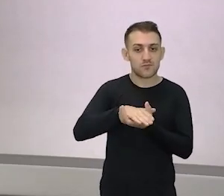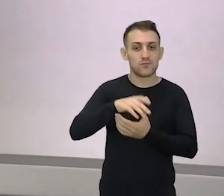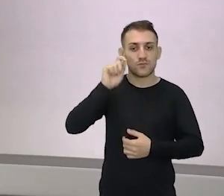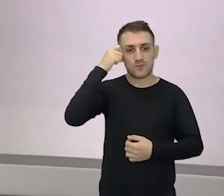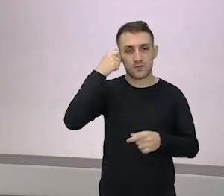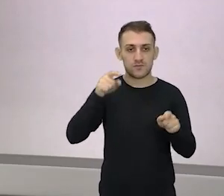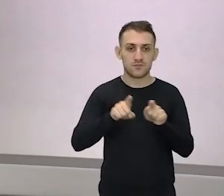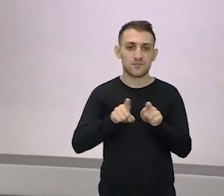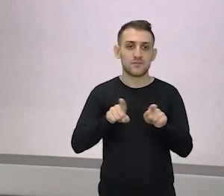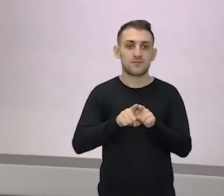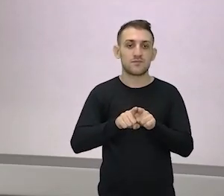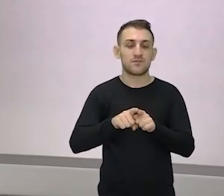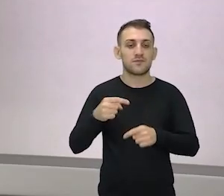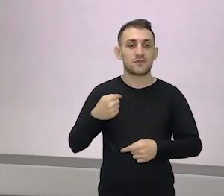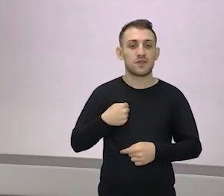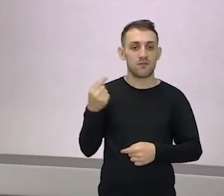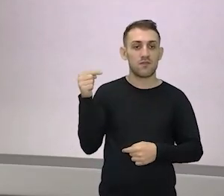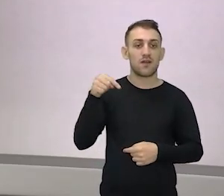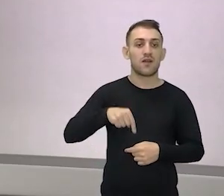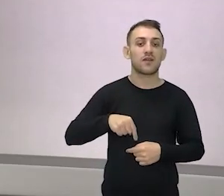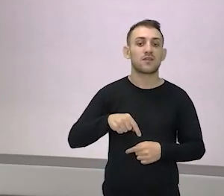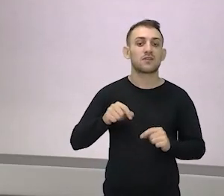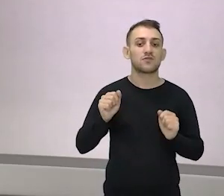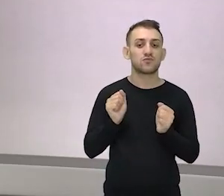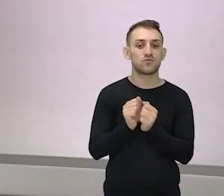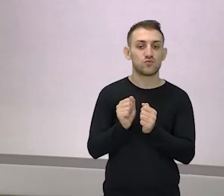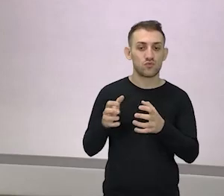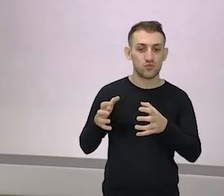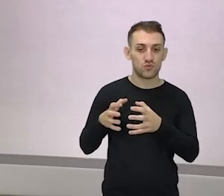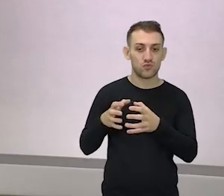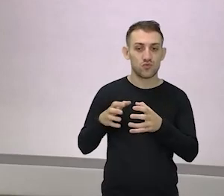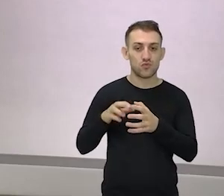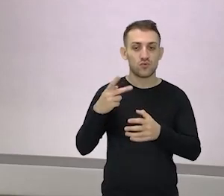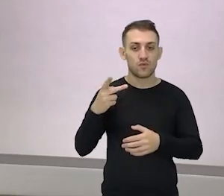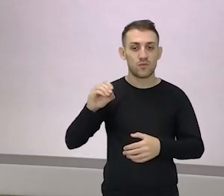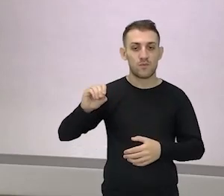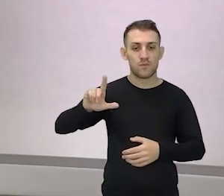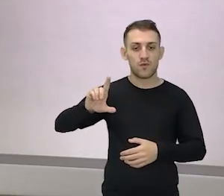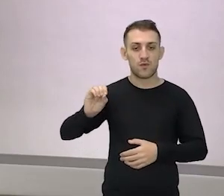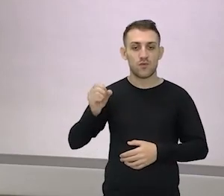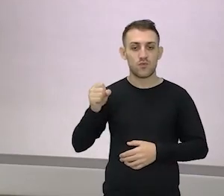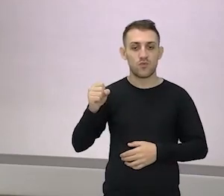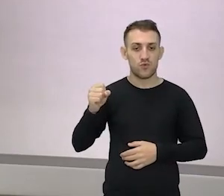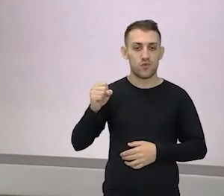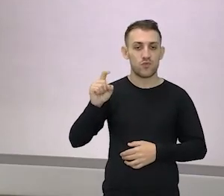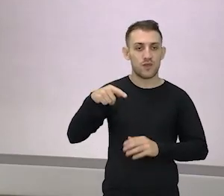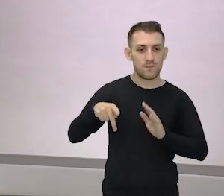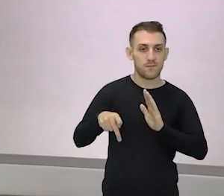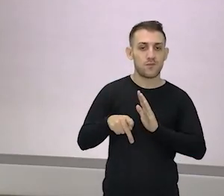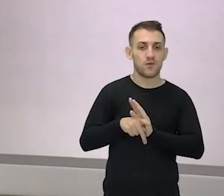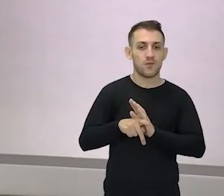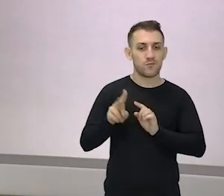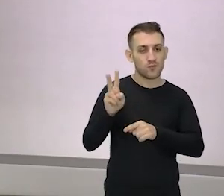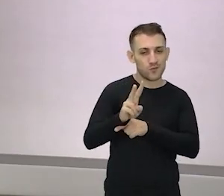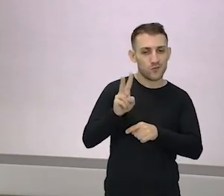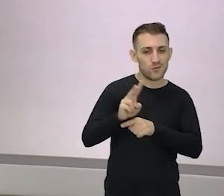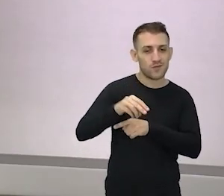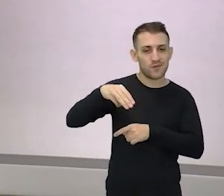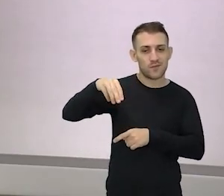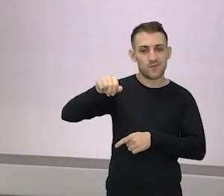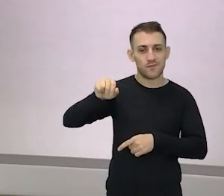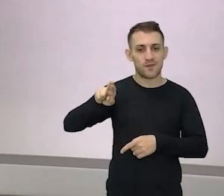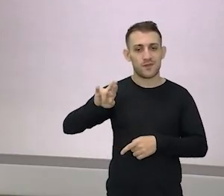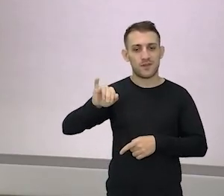preto. Estou aqui com a equipe do Polo 8, que é a supervisora Maria Eunice, a